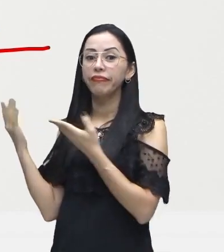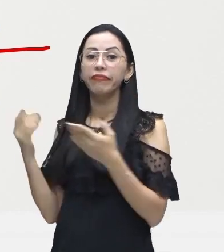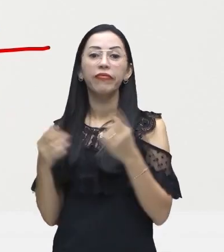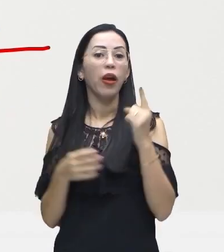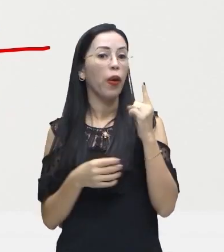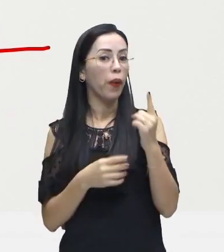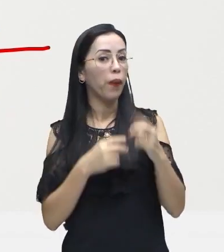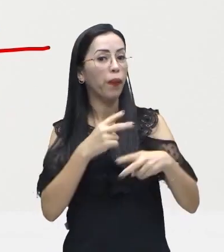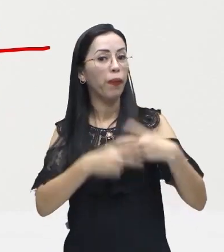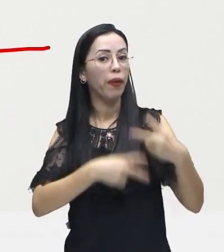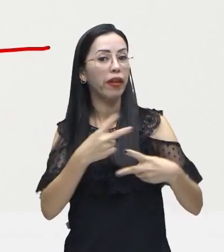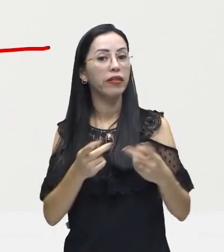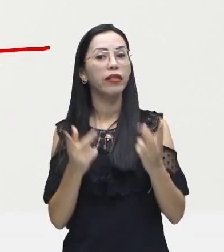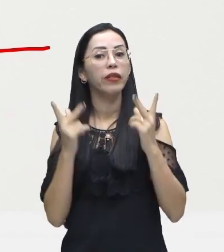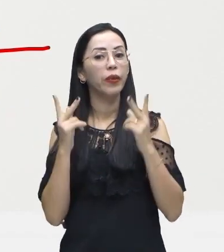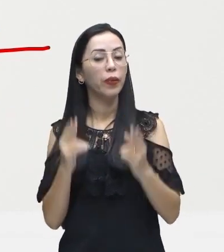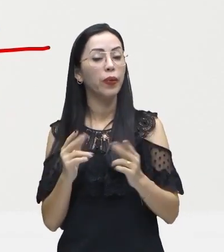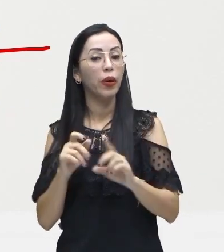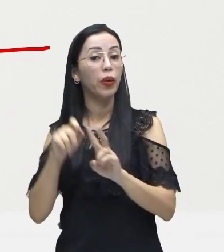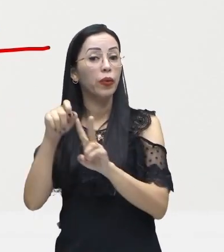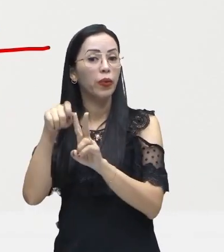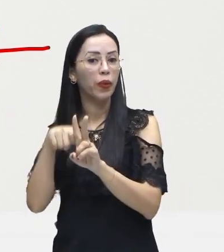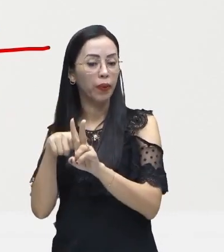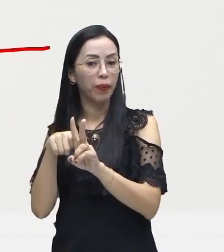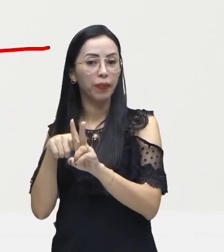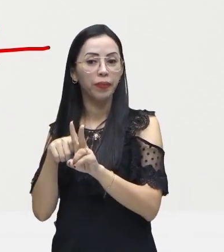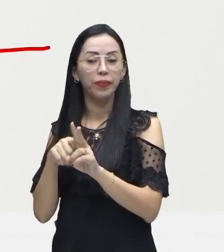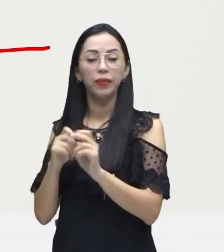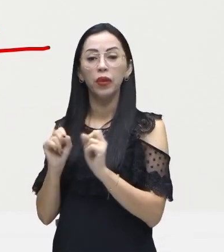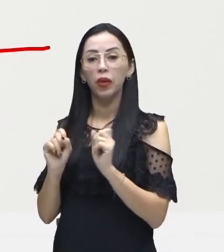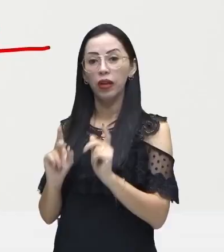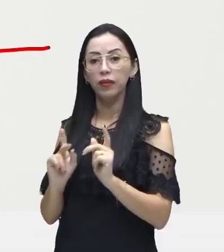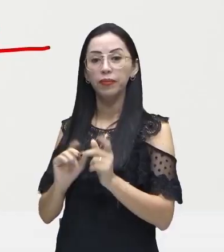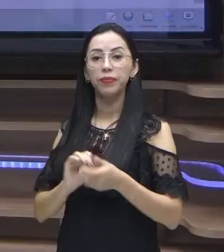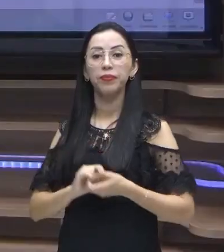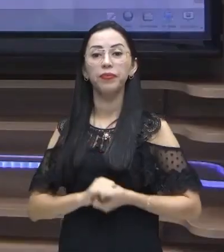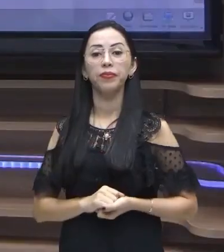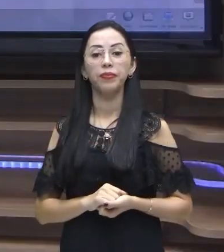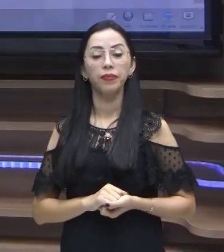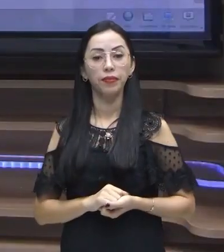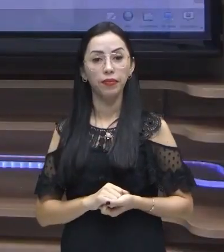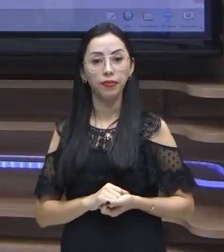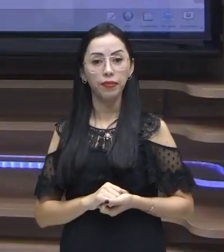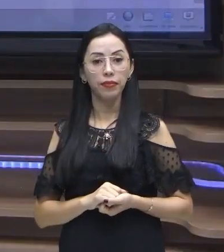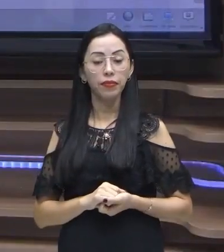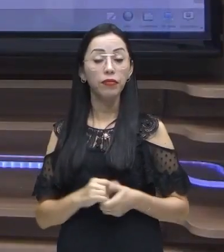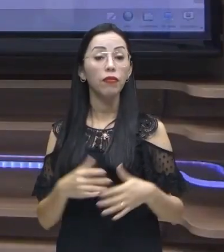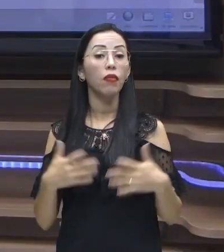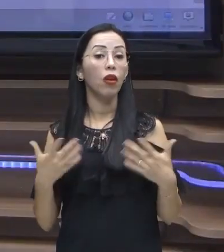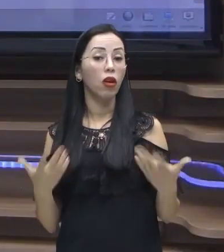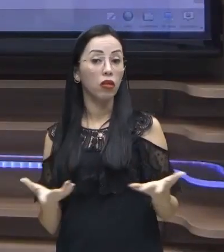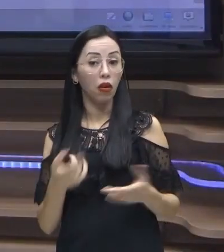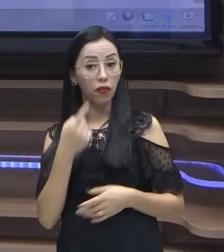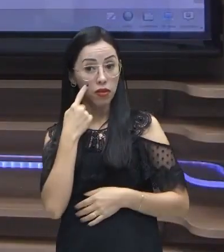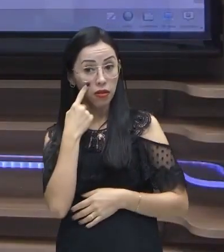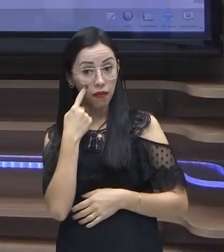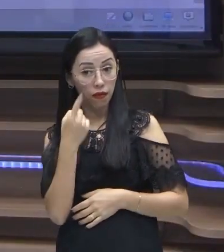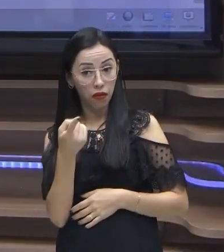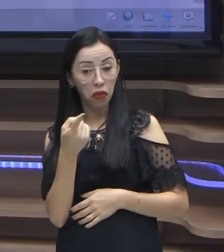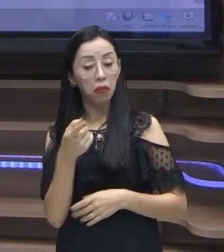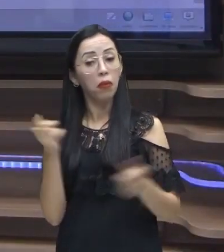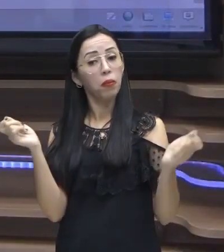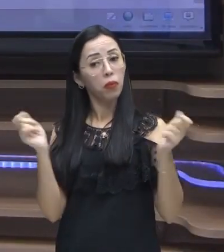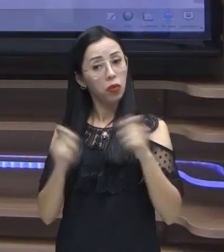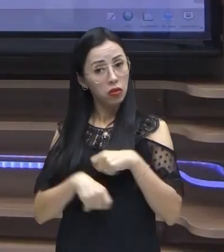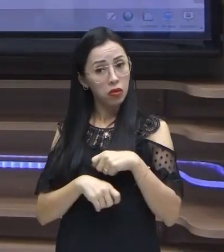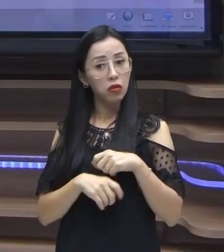equivalente a 2 meses. Aqui comigo. Então, nós vimos aí nos problemas que é possível fazer a conversão